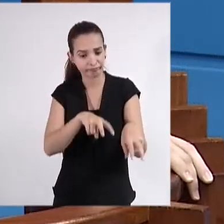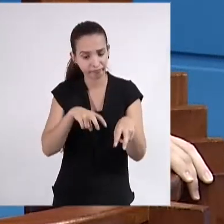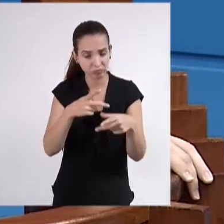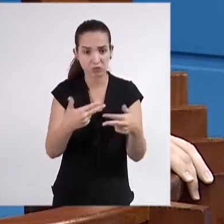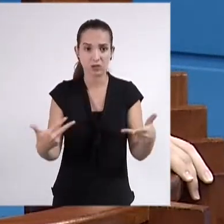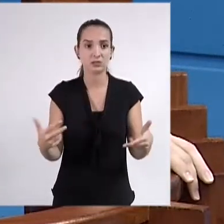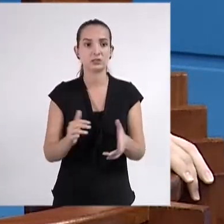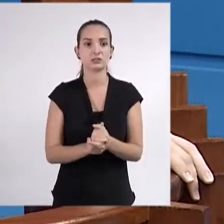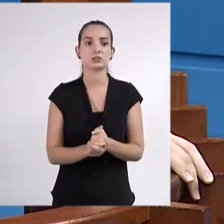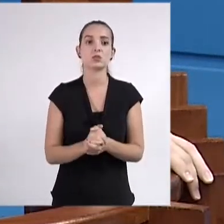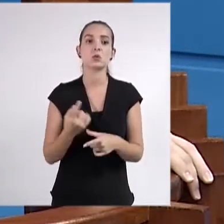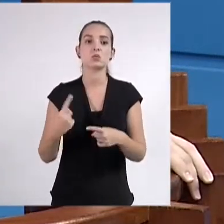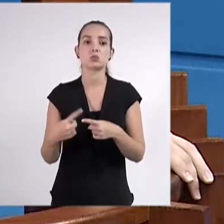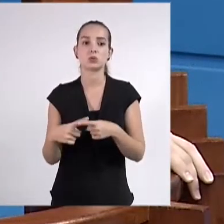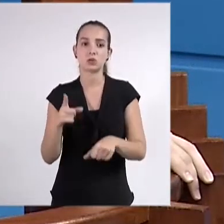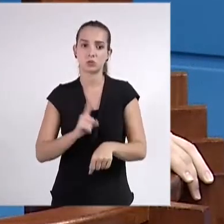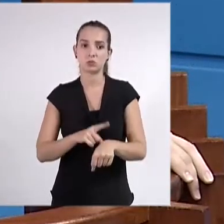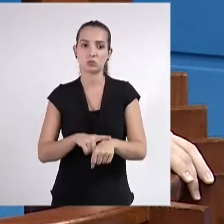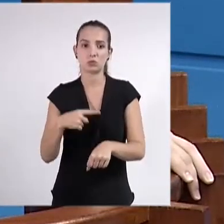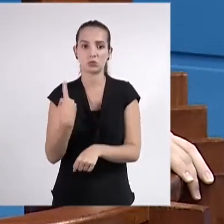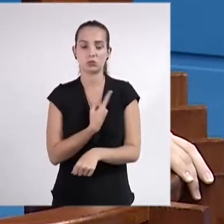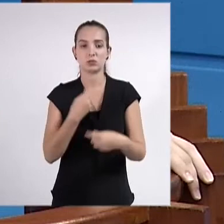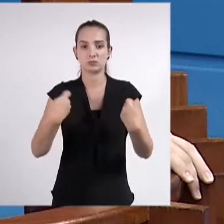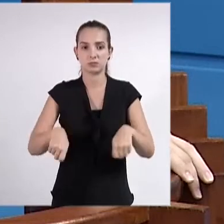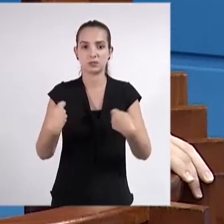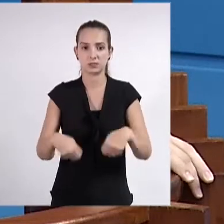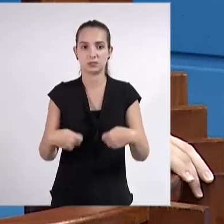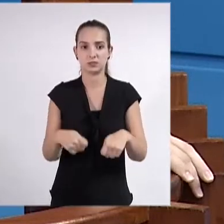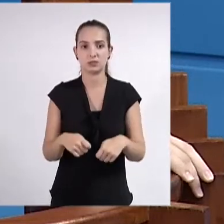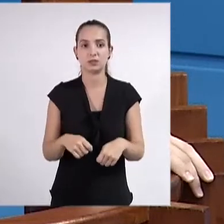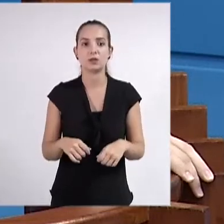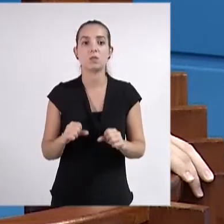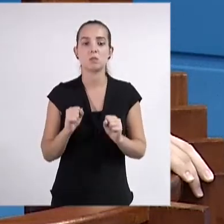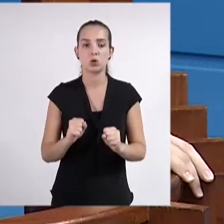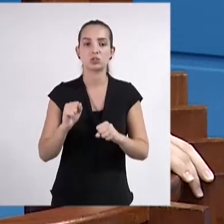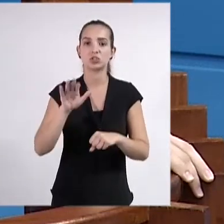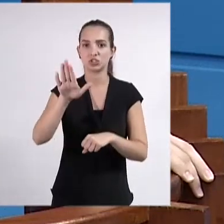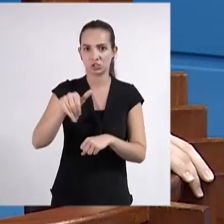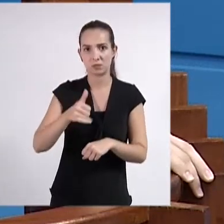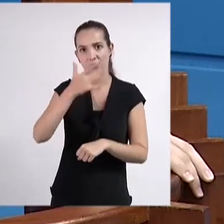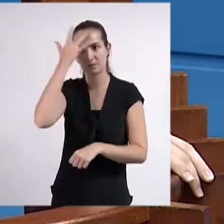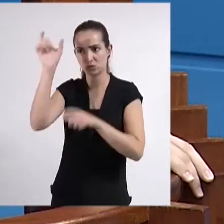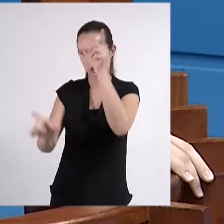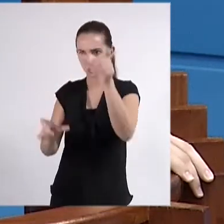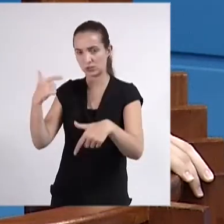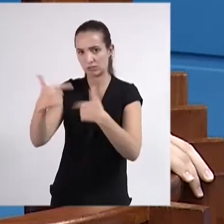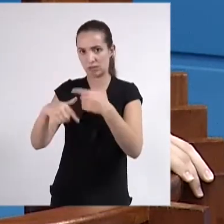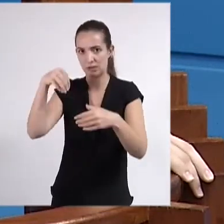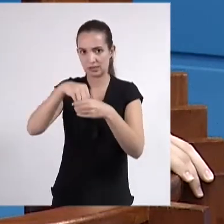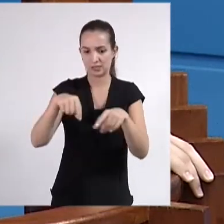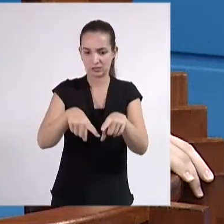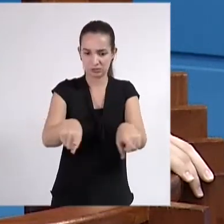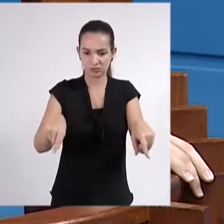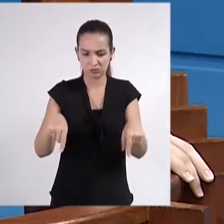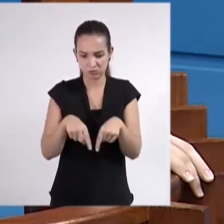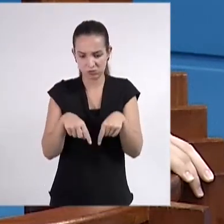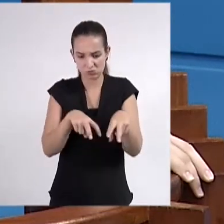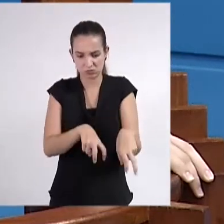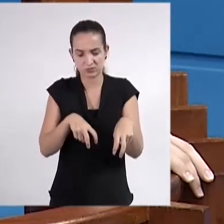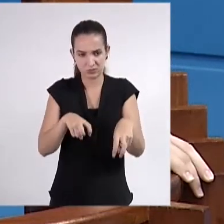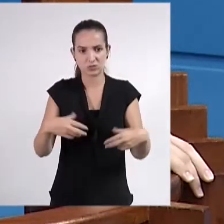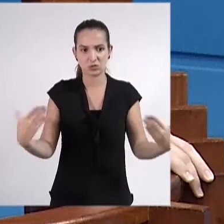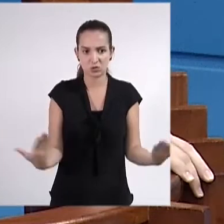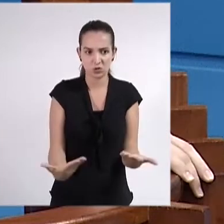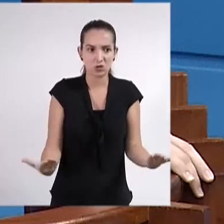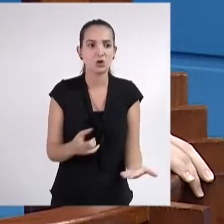que nós precisarmos, pudermos chamar os produtores rurais e dizer: olha, agora vocês estão tão prósperos